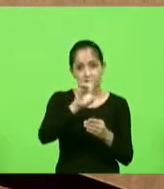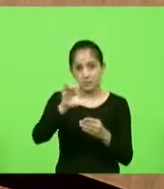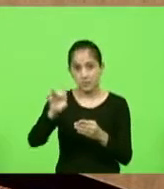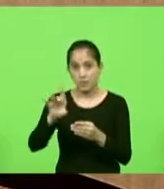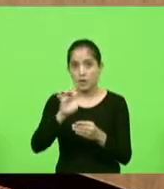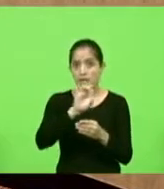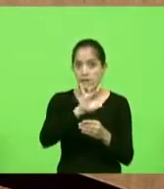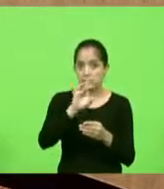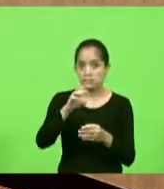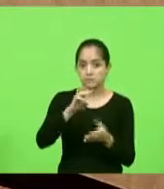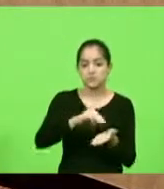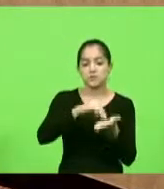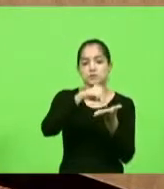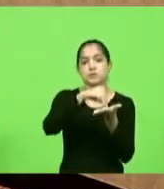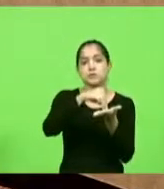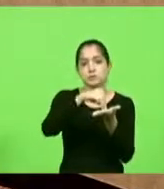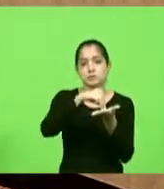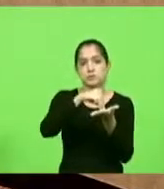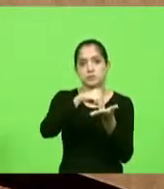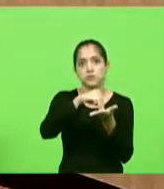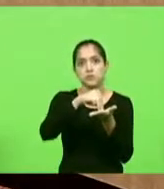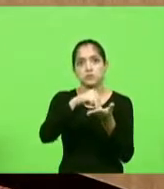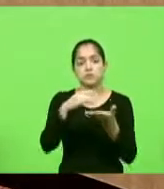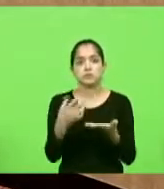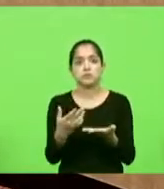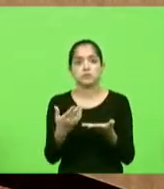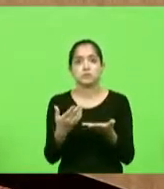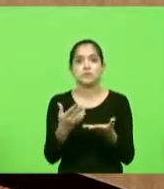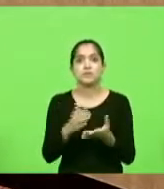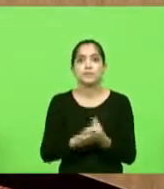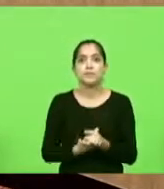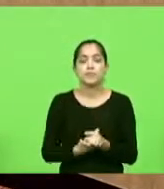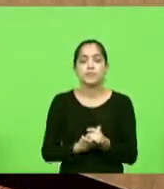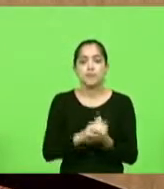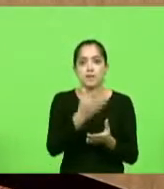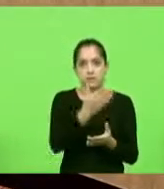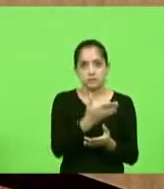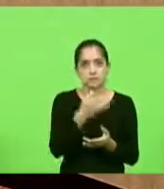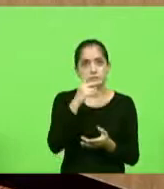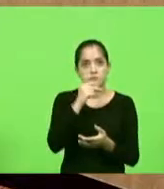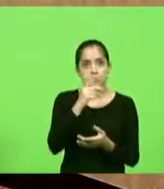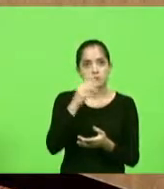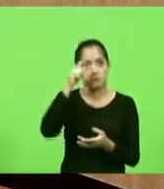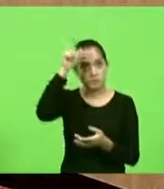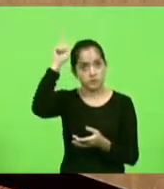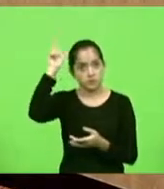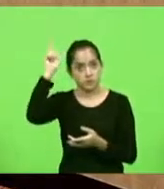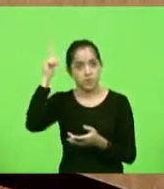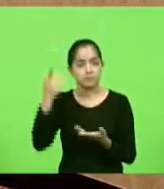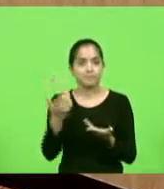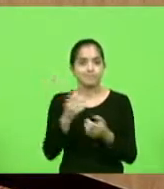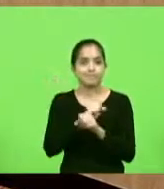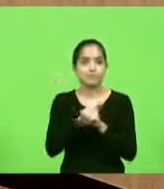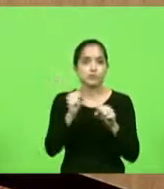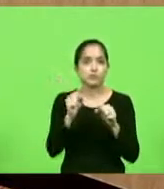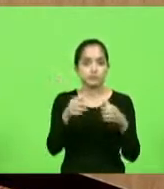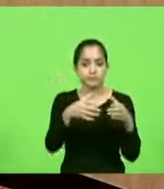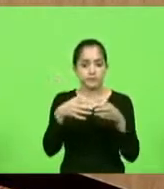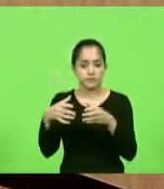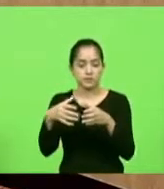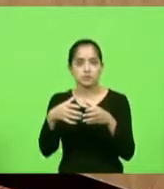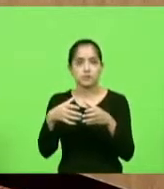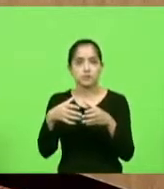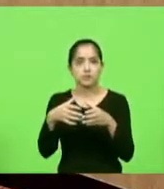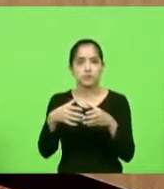até porque, ouvindo a manifestação do deputado Sargento Lima, deputado Kennedy, é impossível nós votarmos em bloco. São